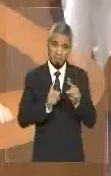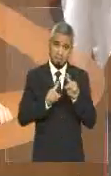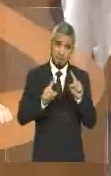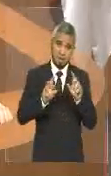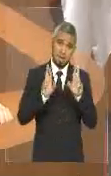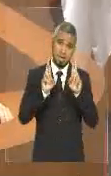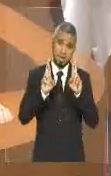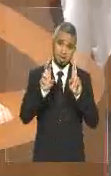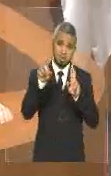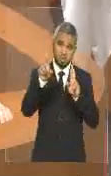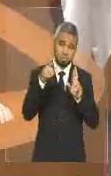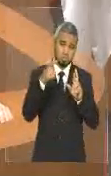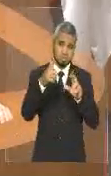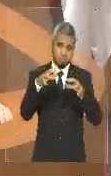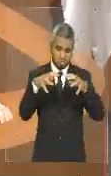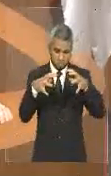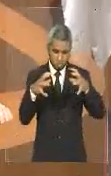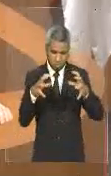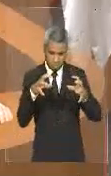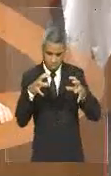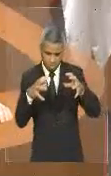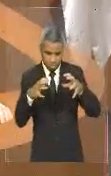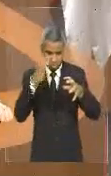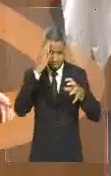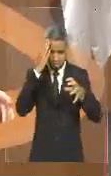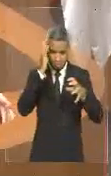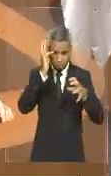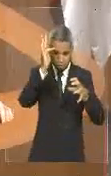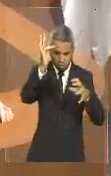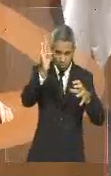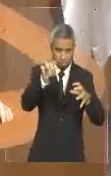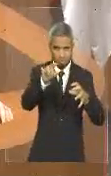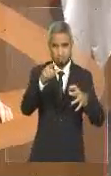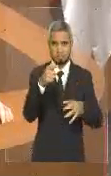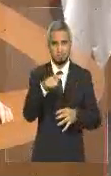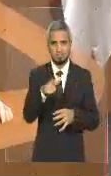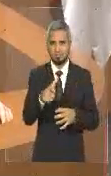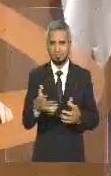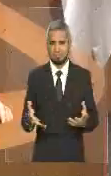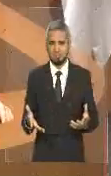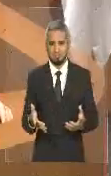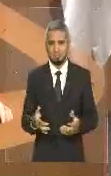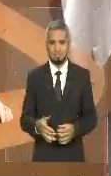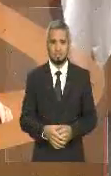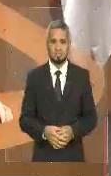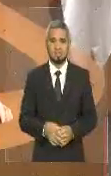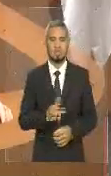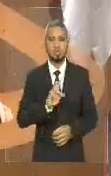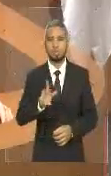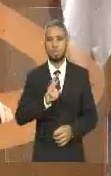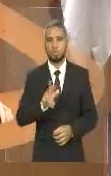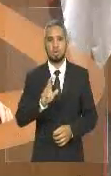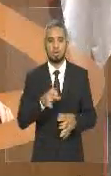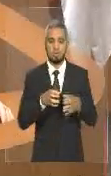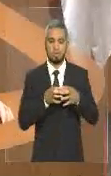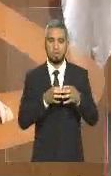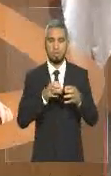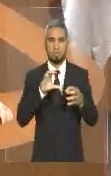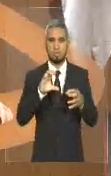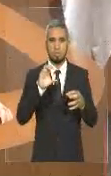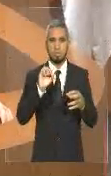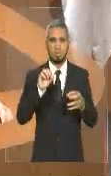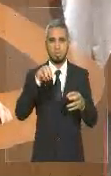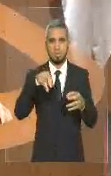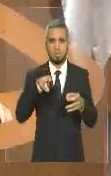tem condições de adivinhar, porque na realidade não são os comunistas que estão no poder. Quando o governador Flávio Dino